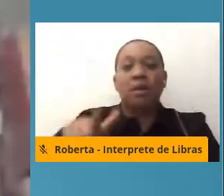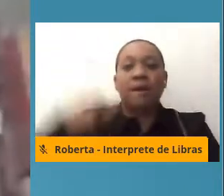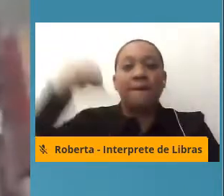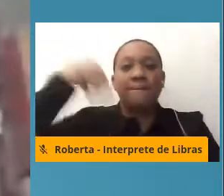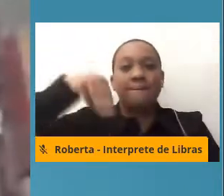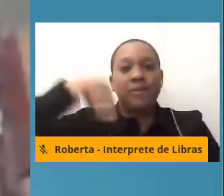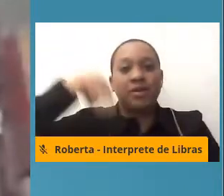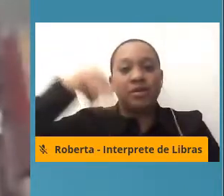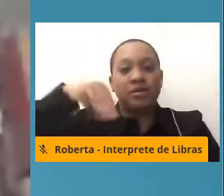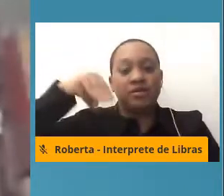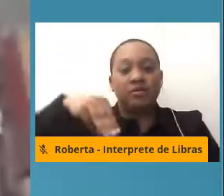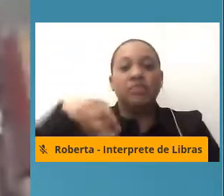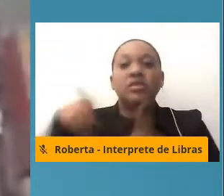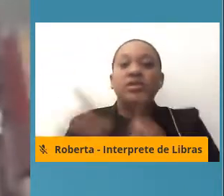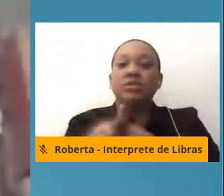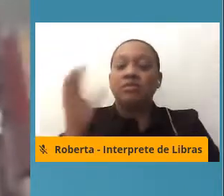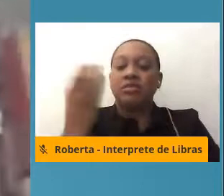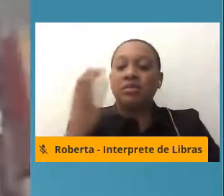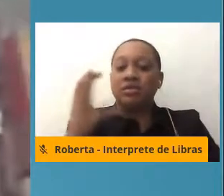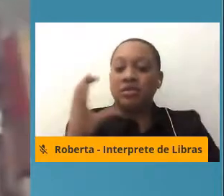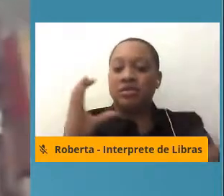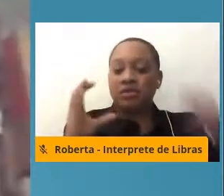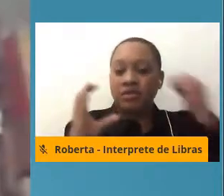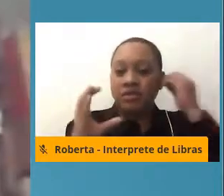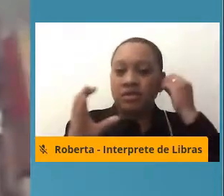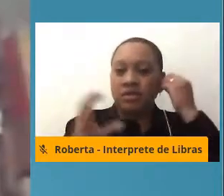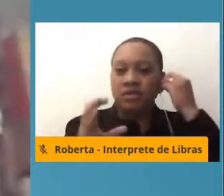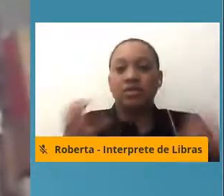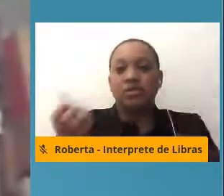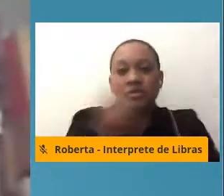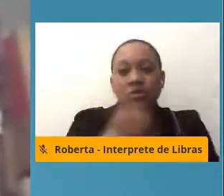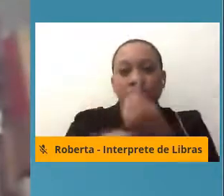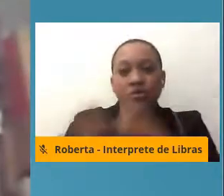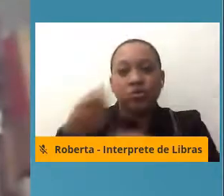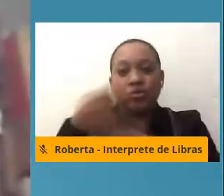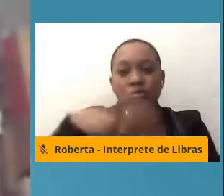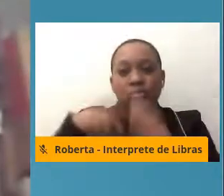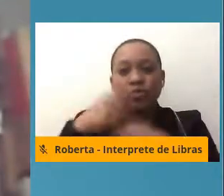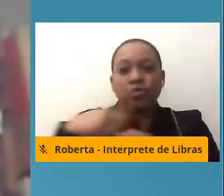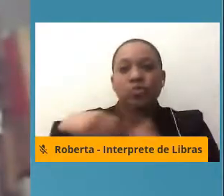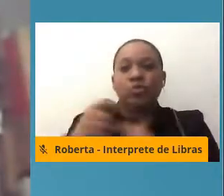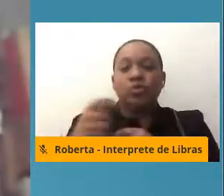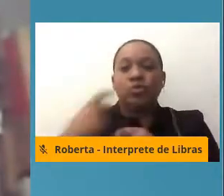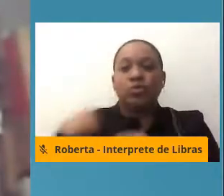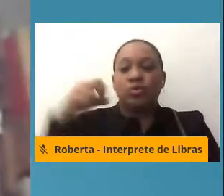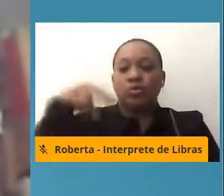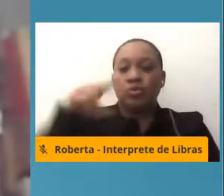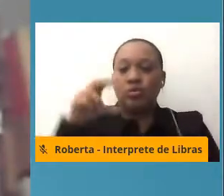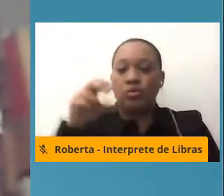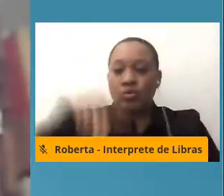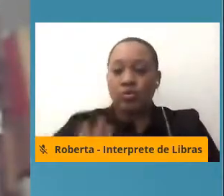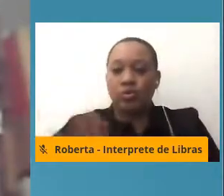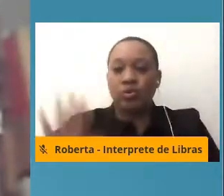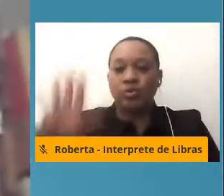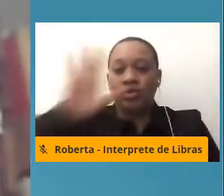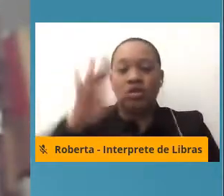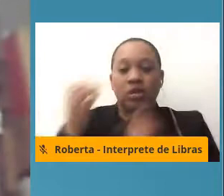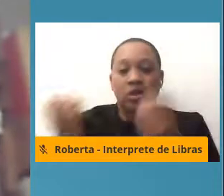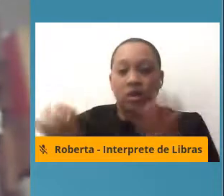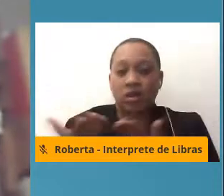Comitê Científico de Combate ao Coronavírus do Consórcio Nordeste. Então, dito isto, eu vou